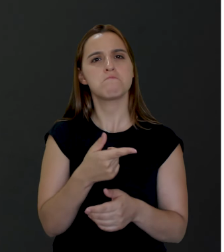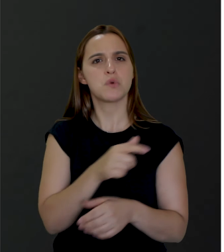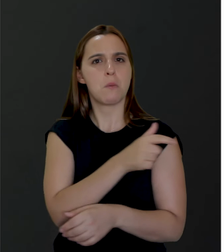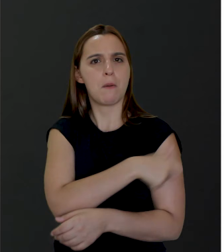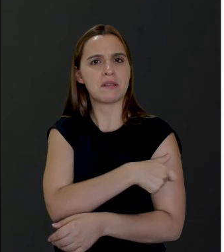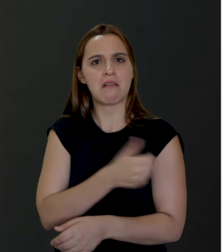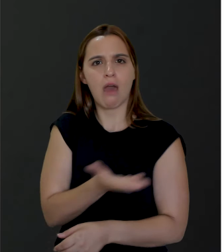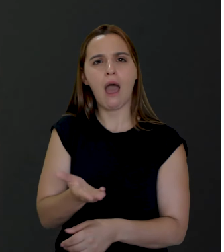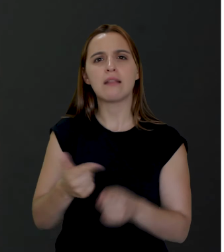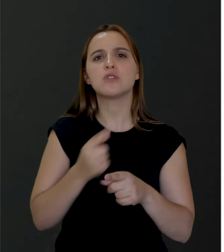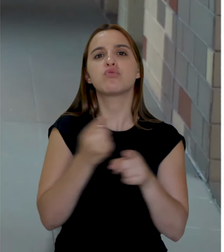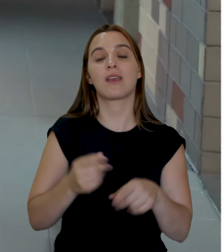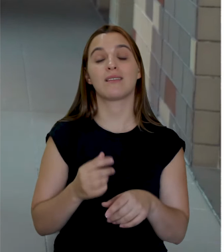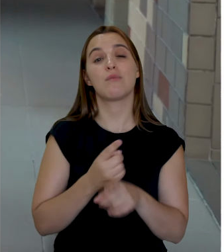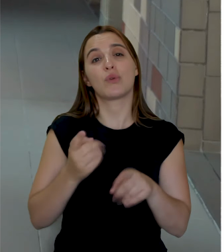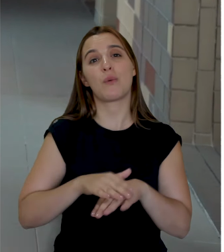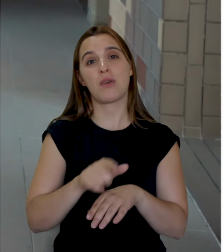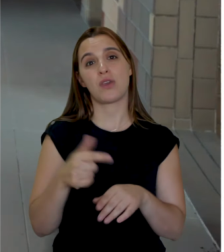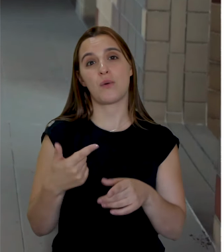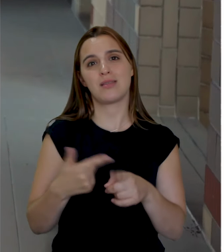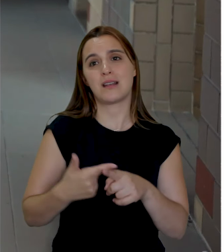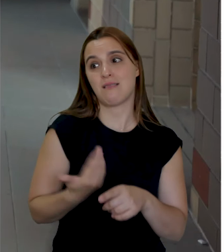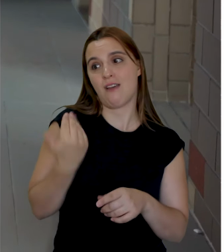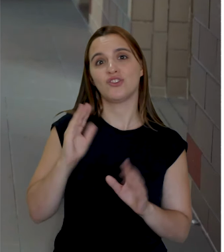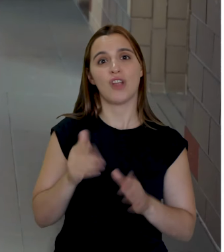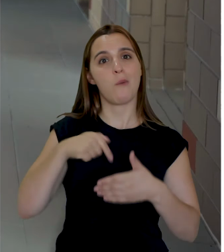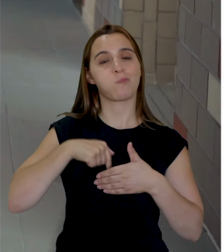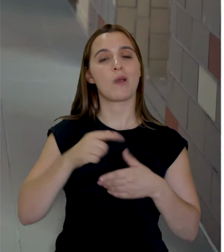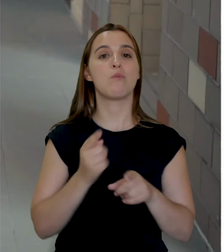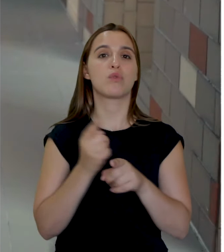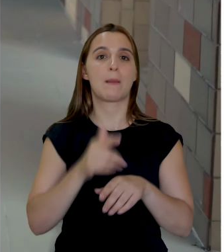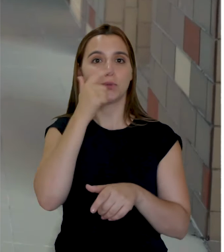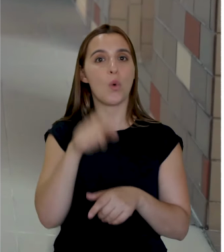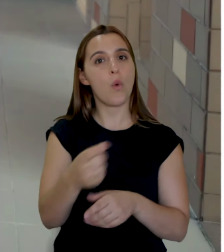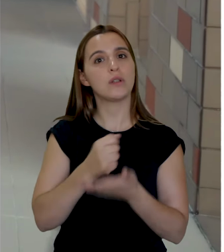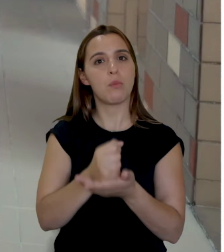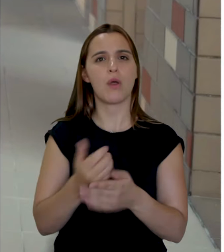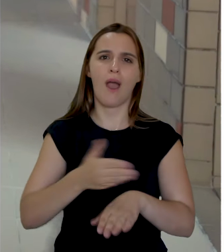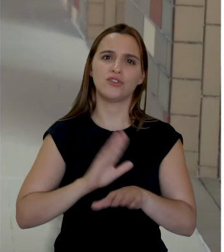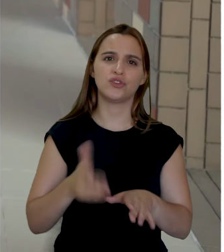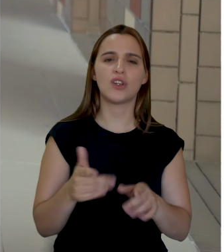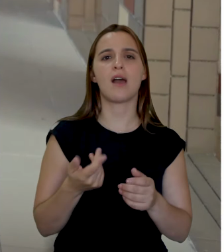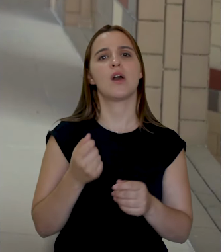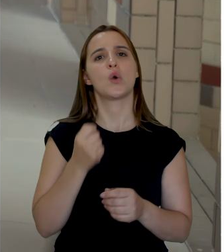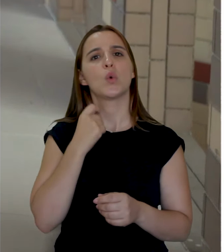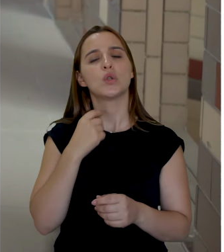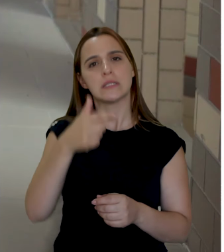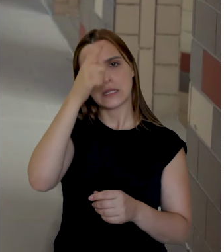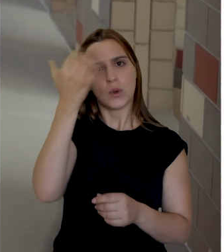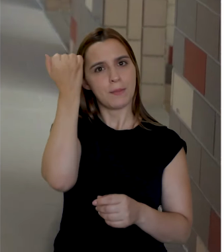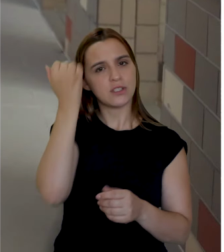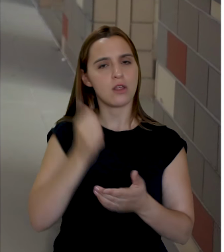lá esteve em ajudar os outros. Já o fiz durante o meu percurso na licenciatura e no mestrado e no doutoramento